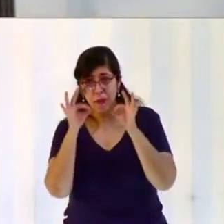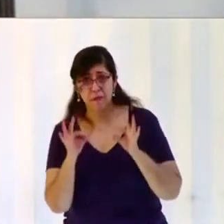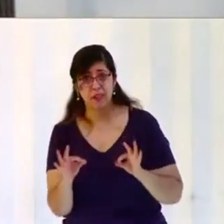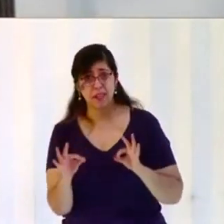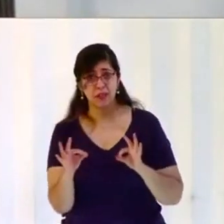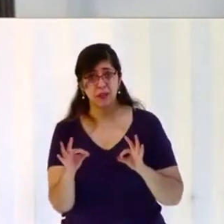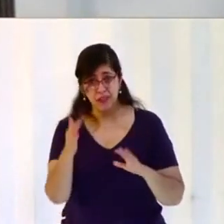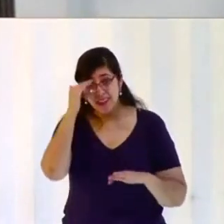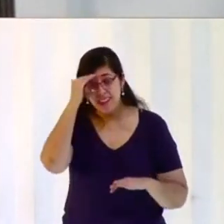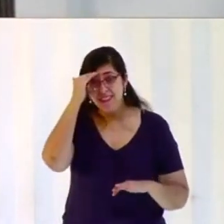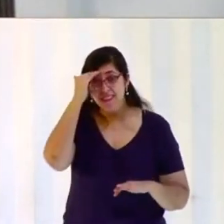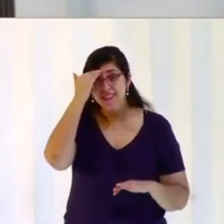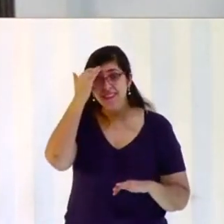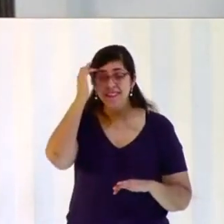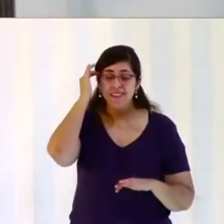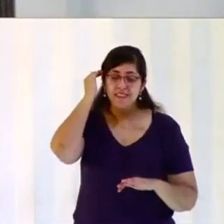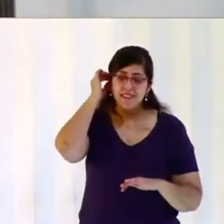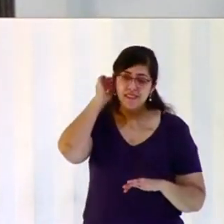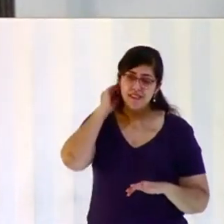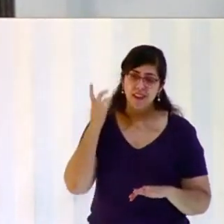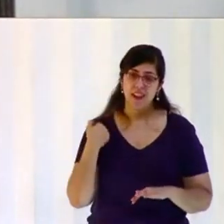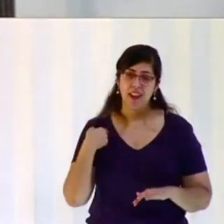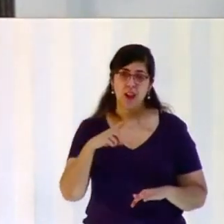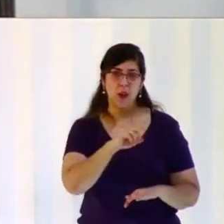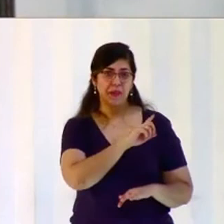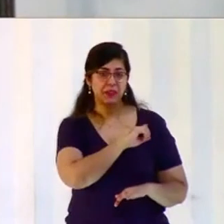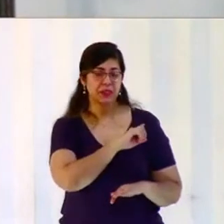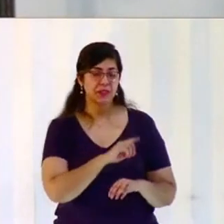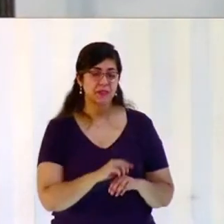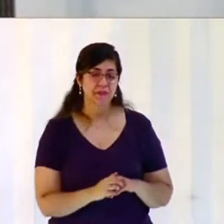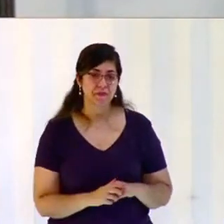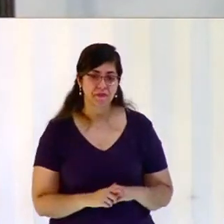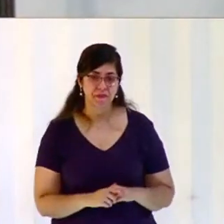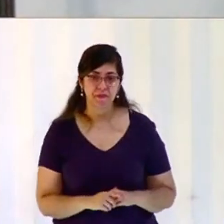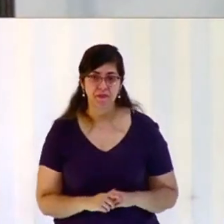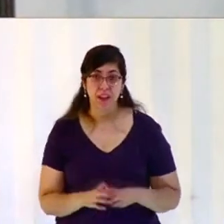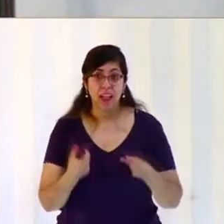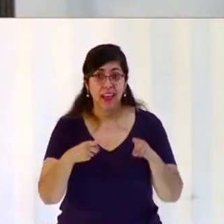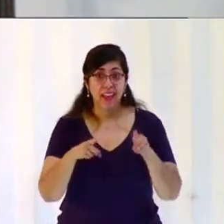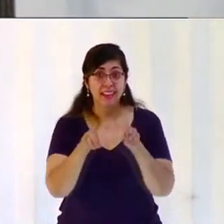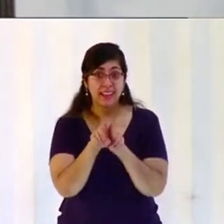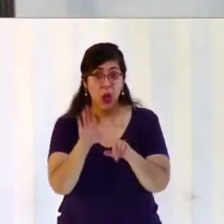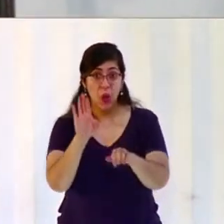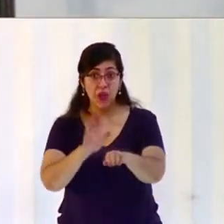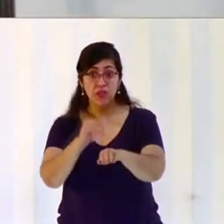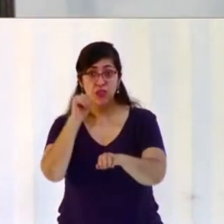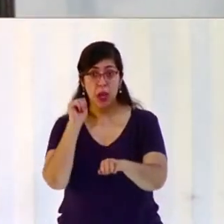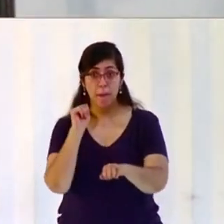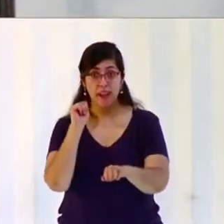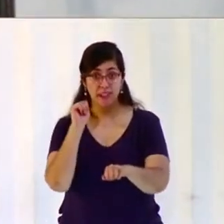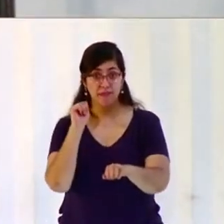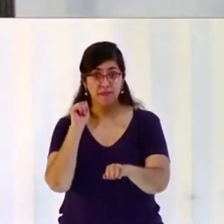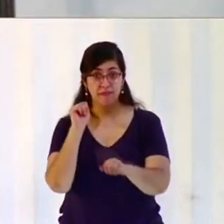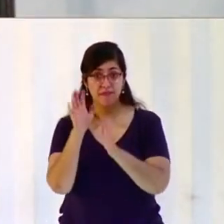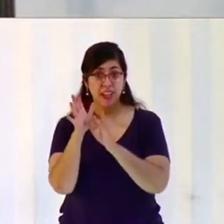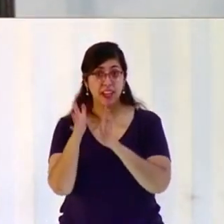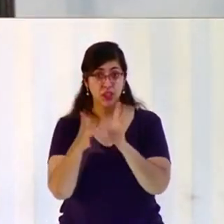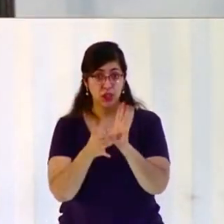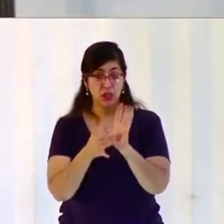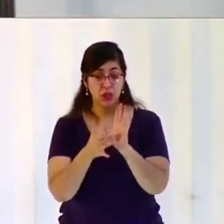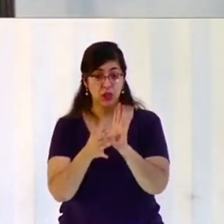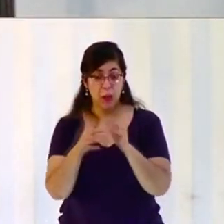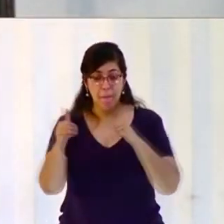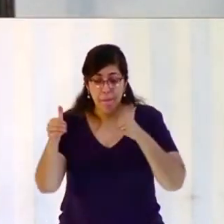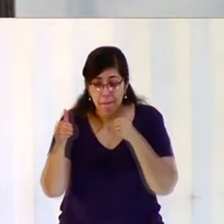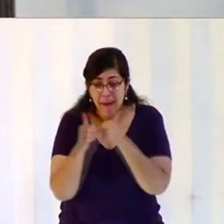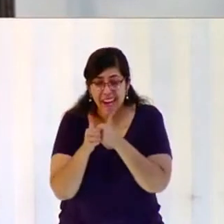reino que estamos construindo para nós. É por isso que o chamado primeiro era estarem com